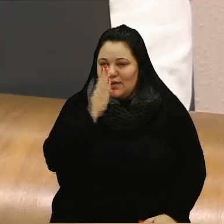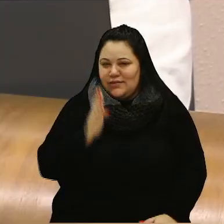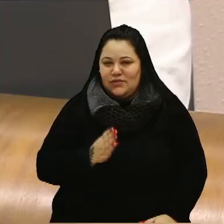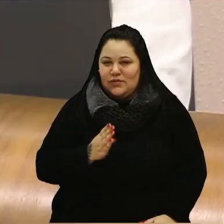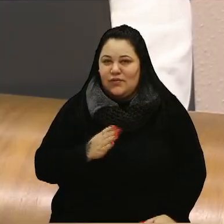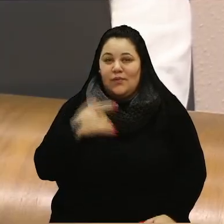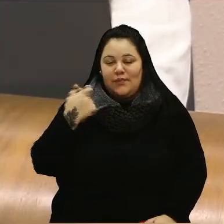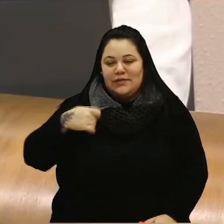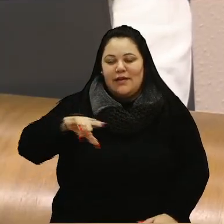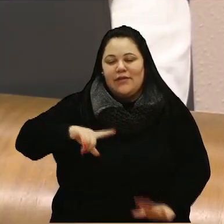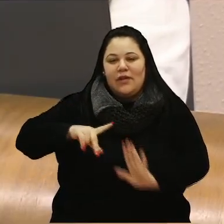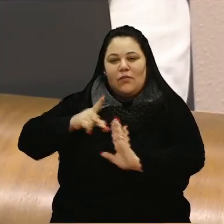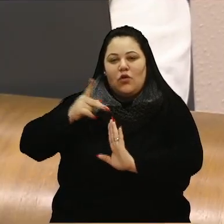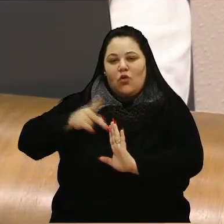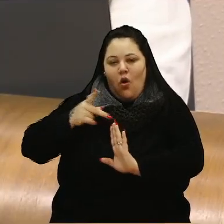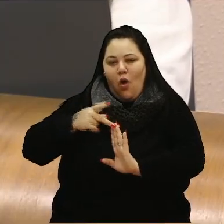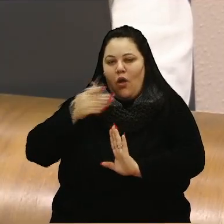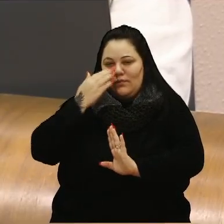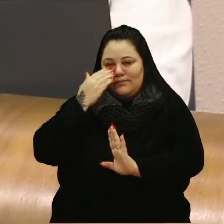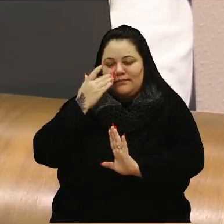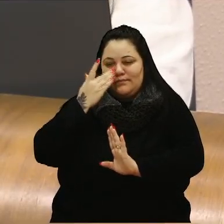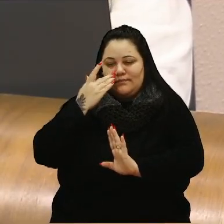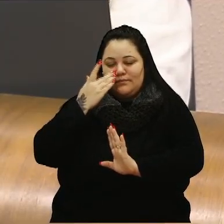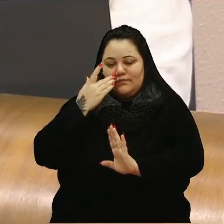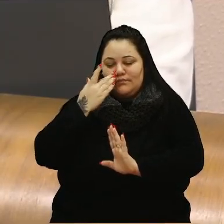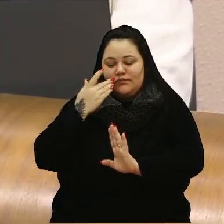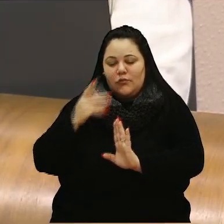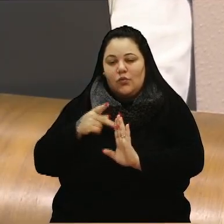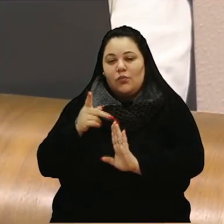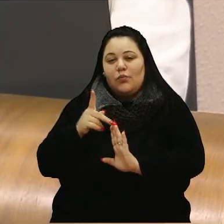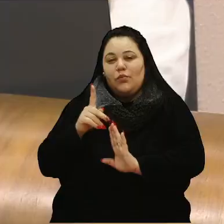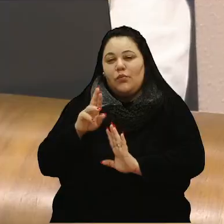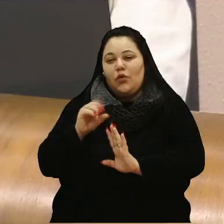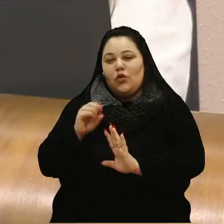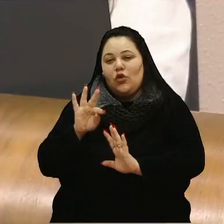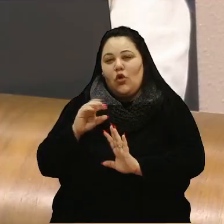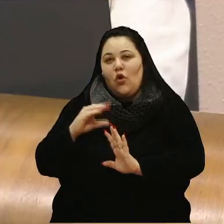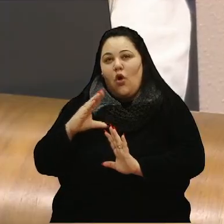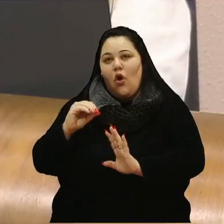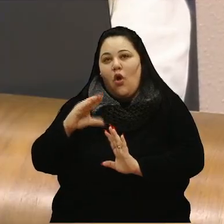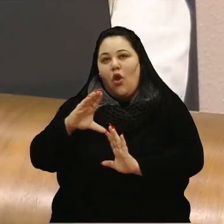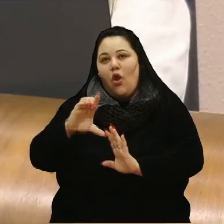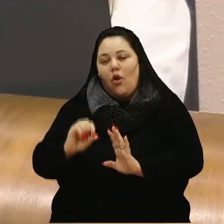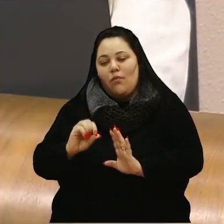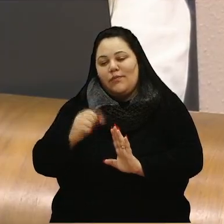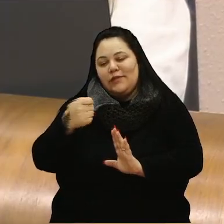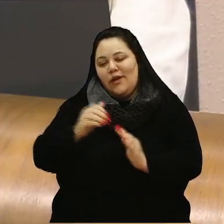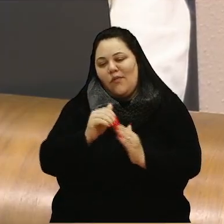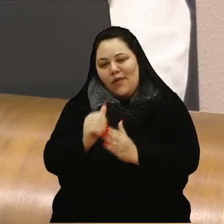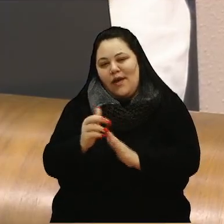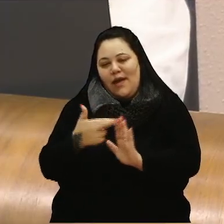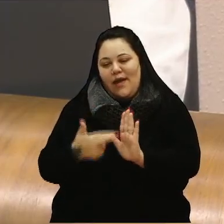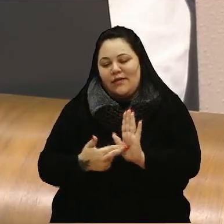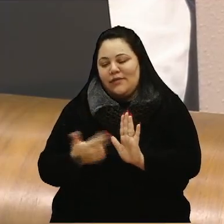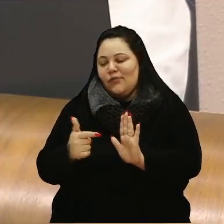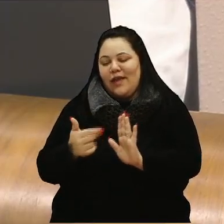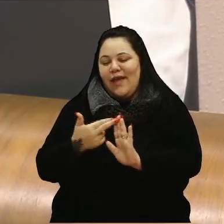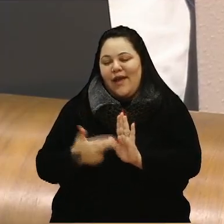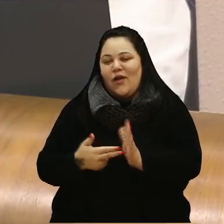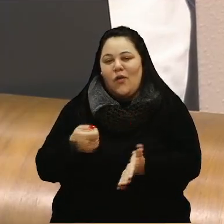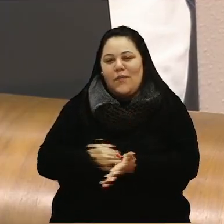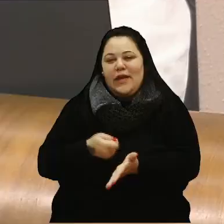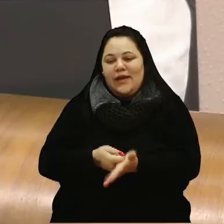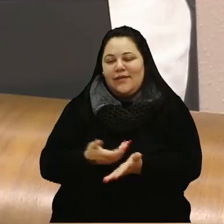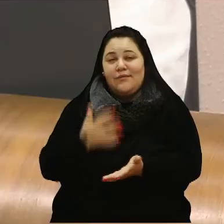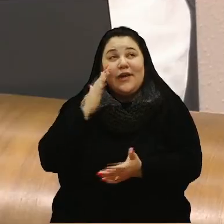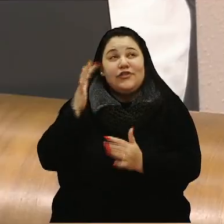deveria ter um protocolo. Como não tem um protocolo, tem que seguir as regras. Então, não tem regras que obriga. Imagina se cada um que